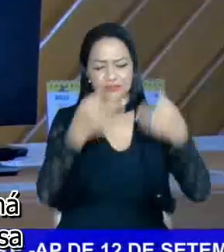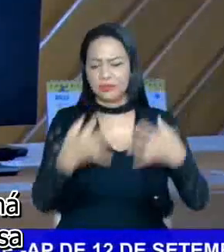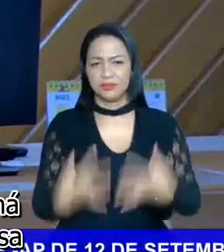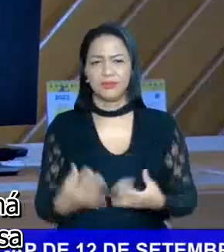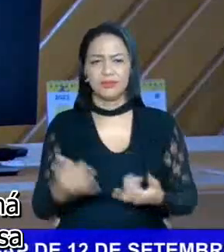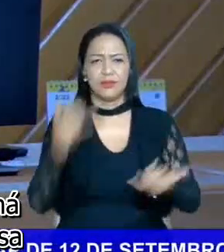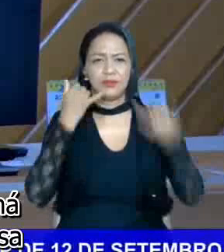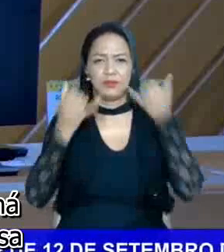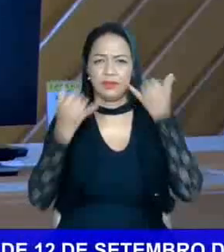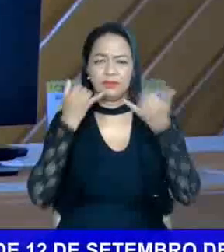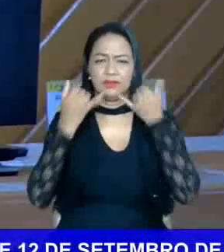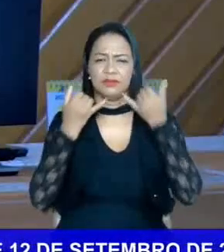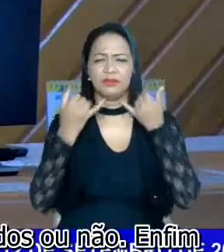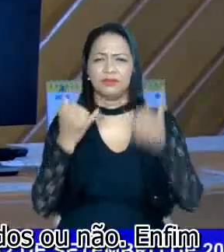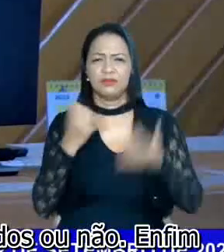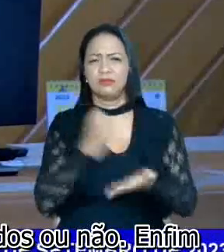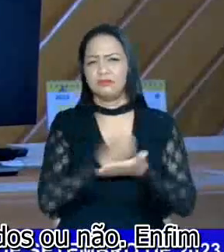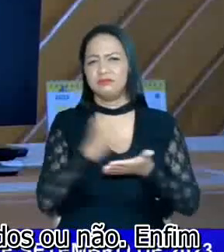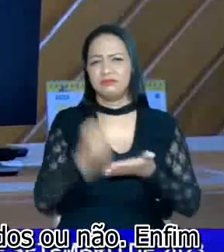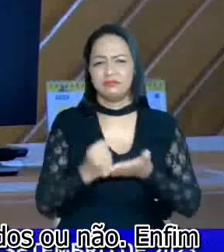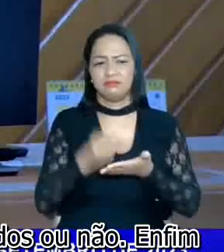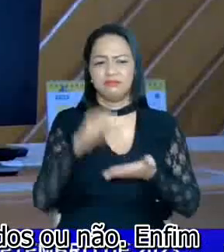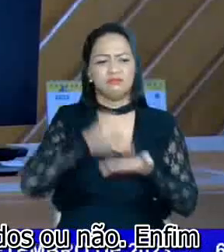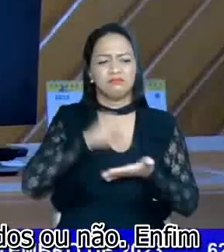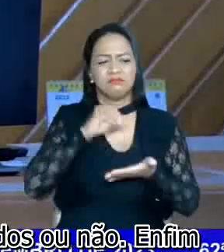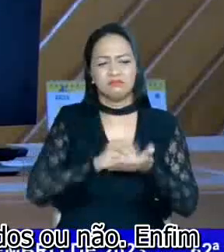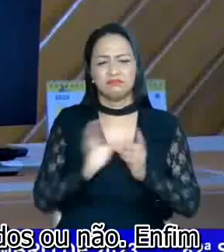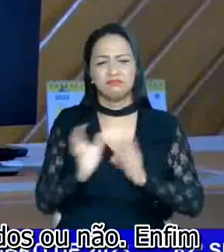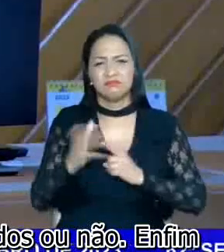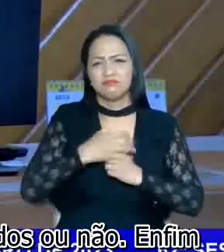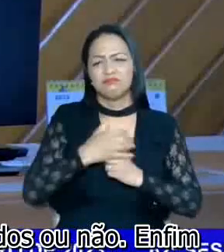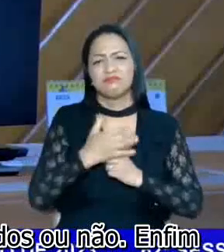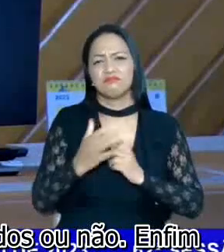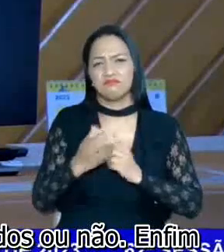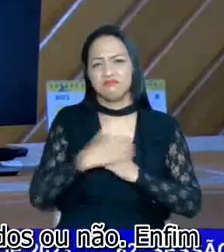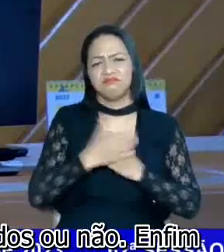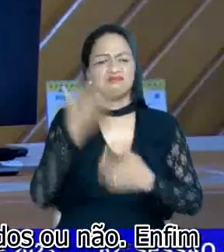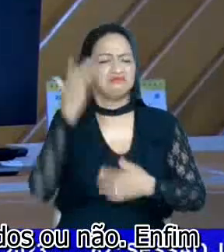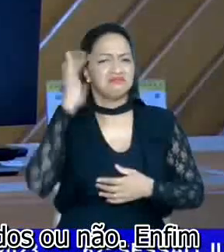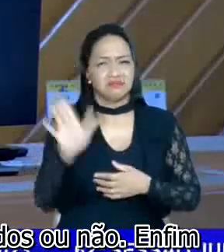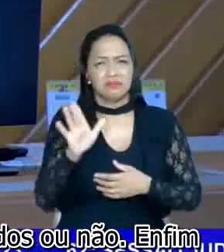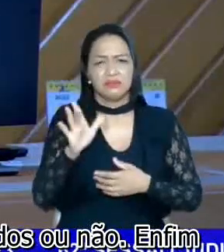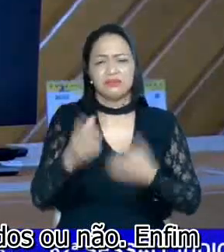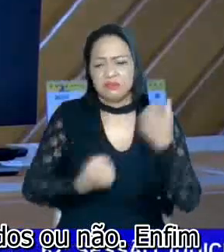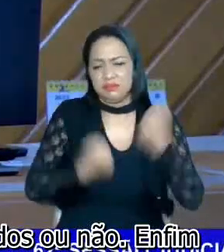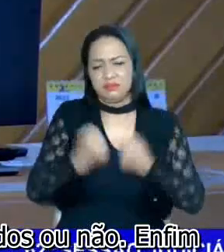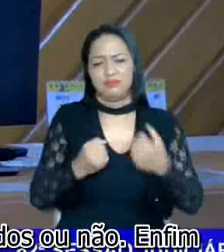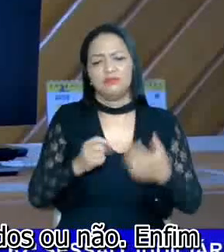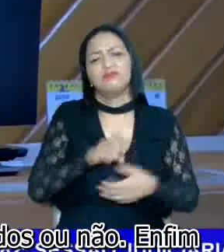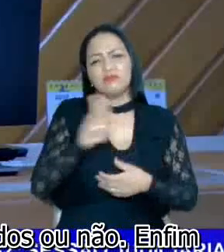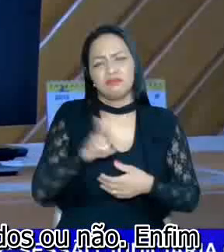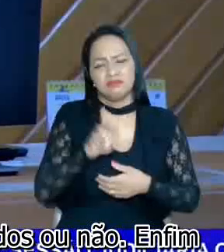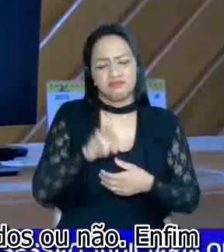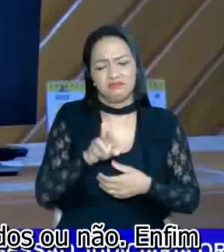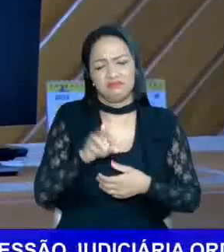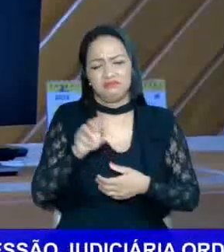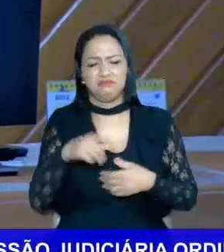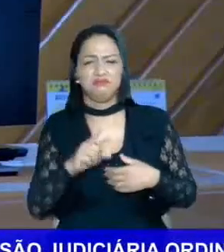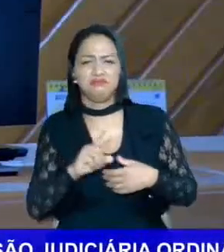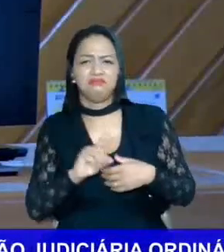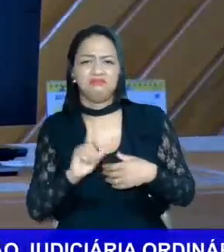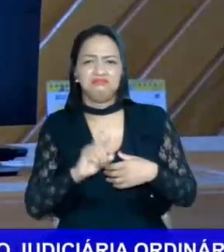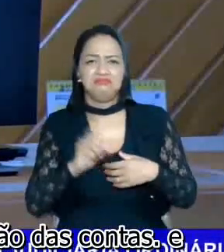nenhuma informação a respeito dessa omissão. Então, não se sabe se esses veículos foram utilizados ou não.